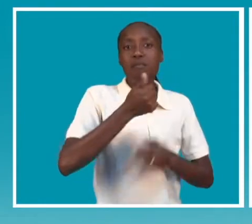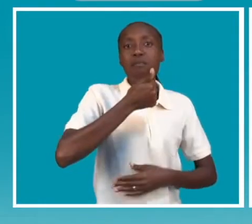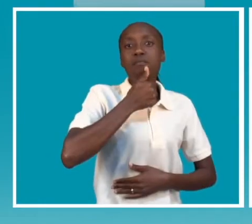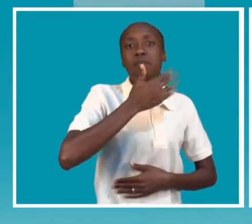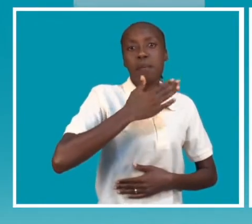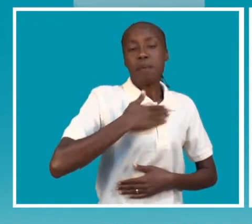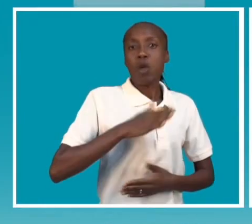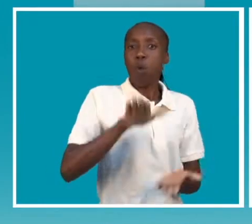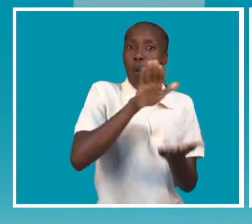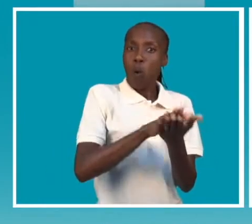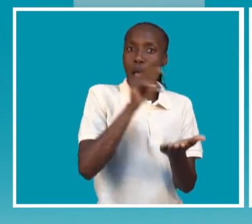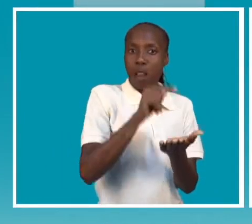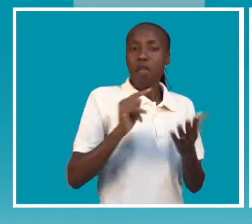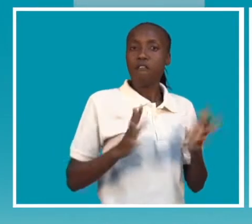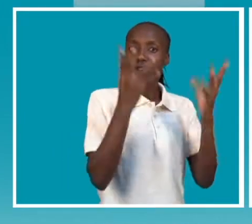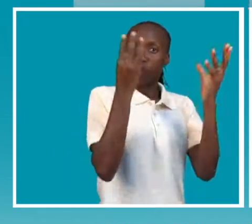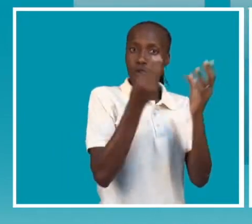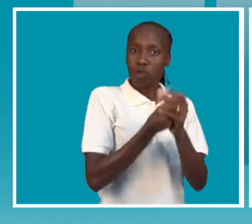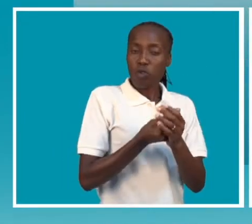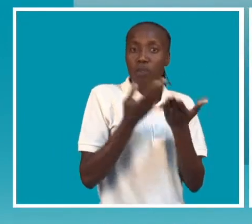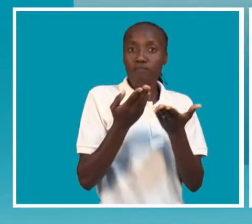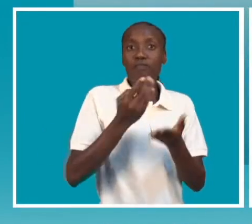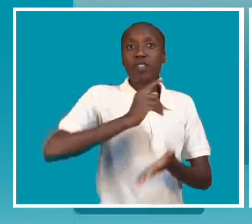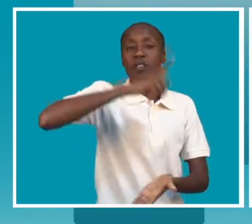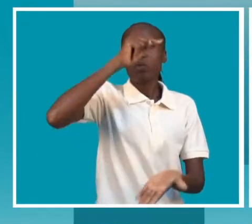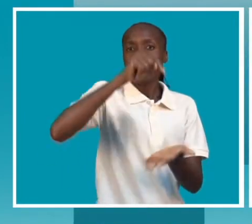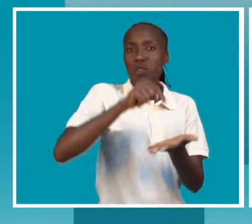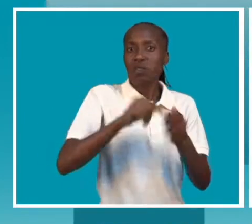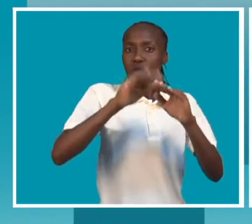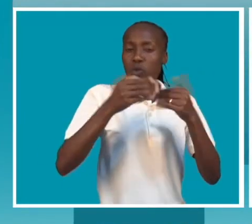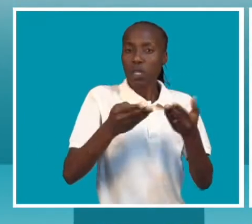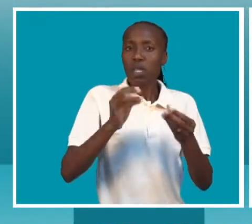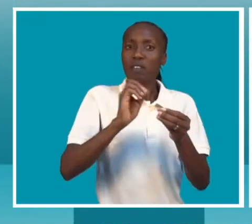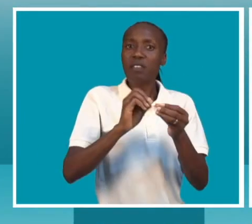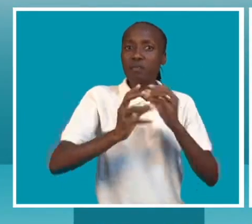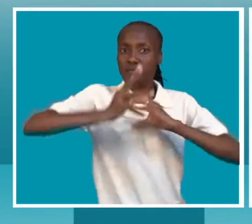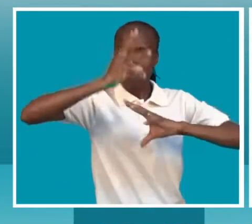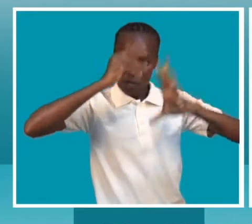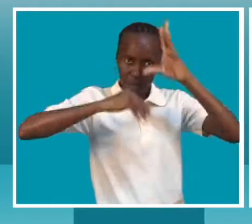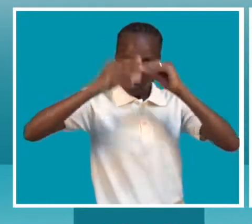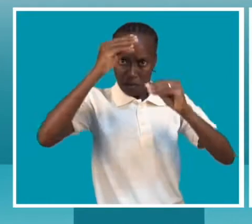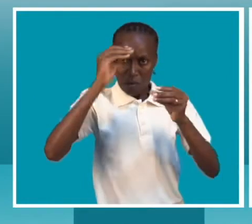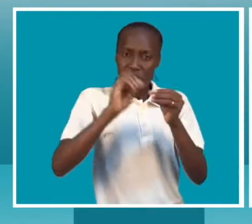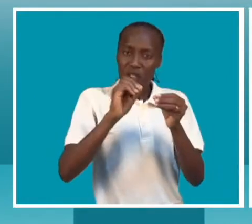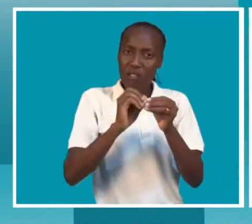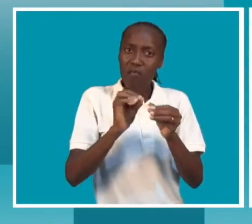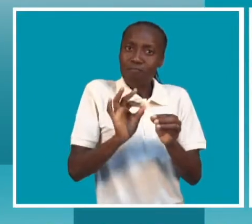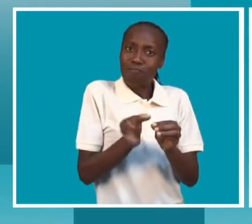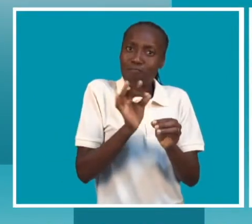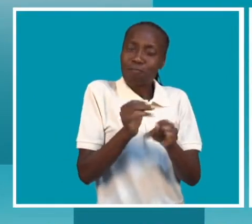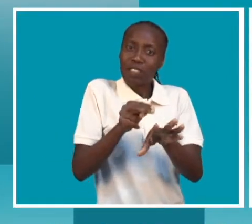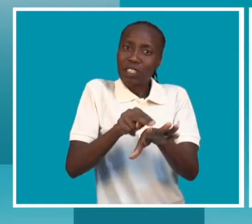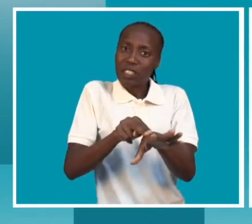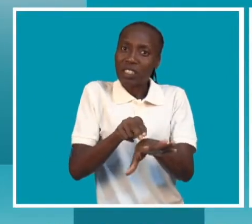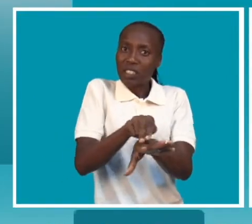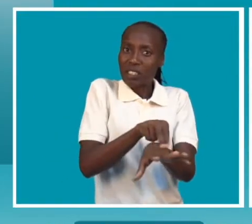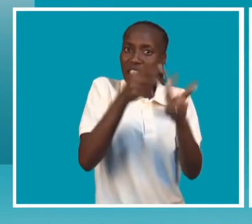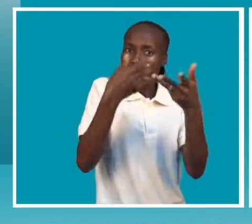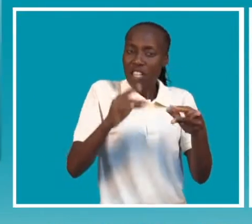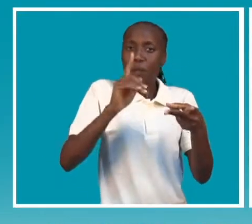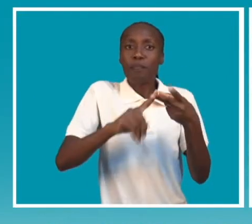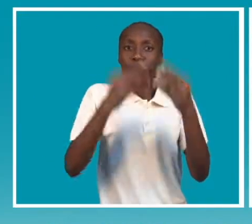lá onde eu estou a viver, e fui alugida aqui nesse centro, estou aqui a aprender a fazer a decoração de chinelo, também já fiz